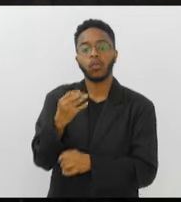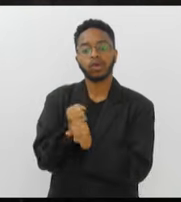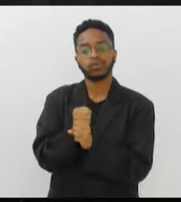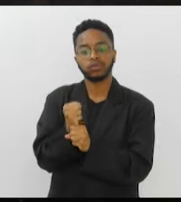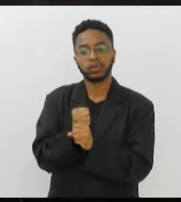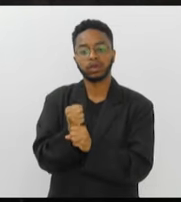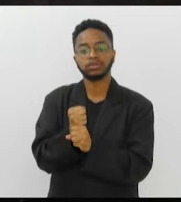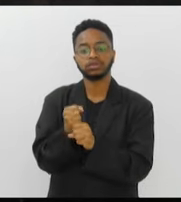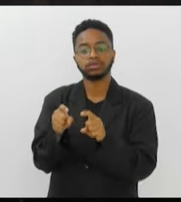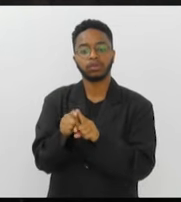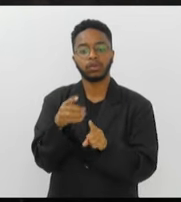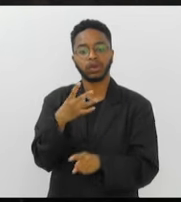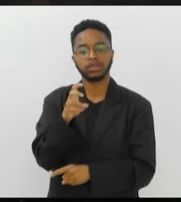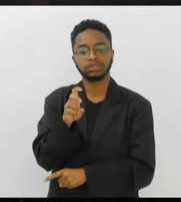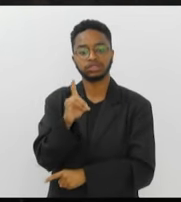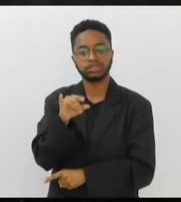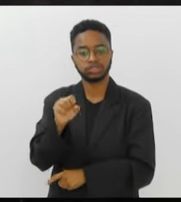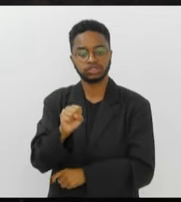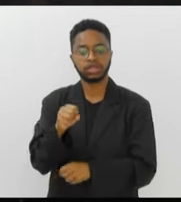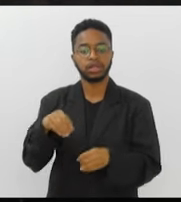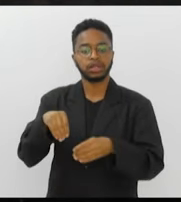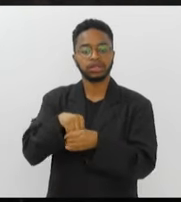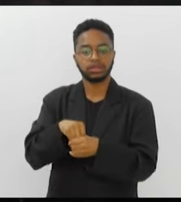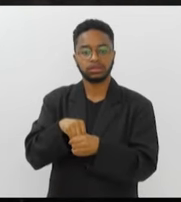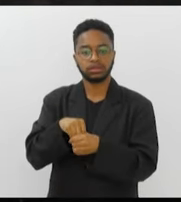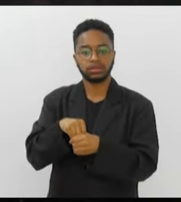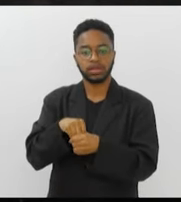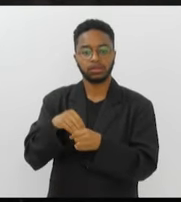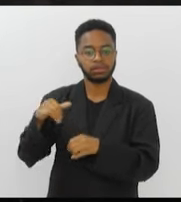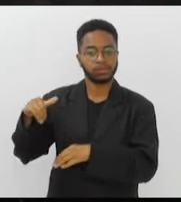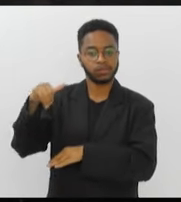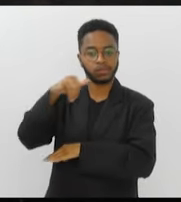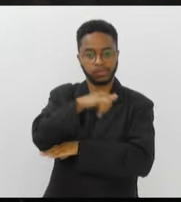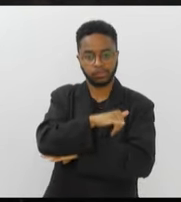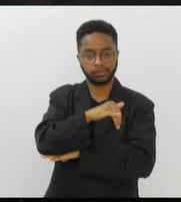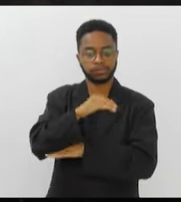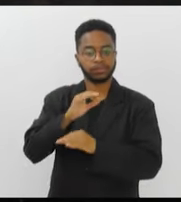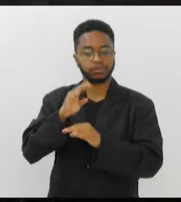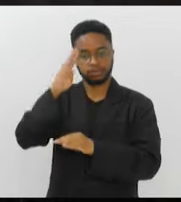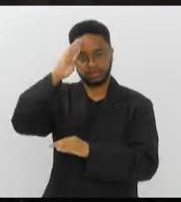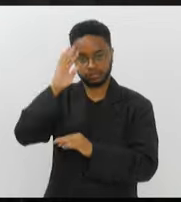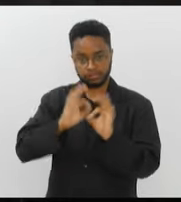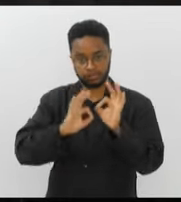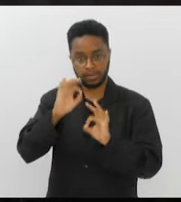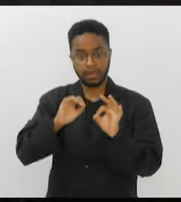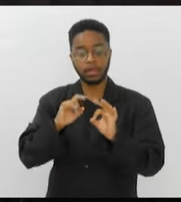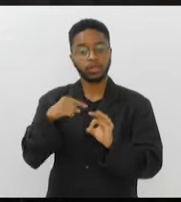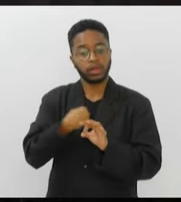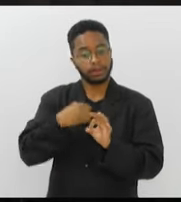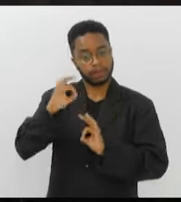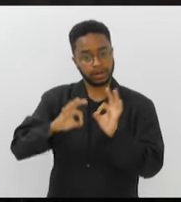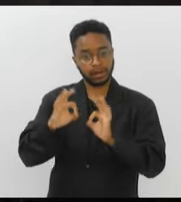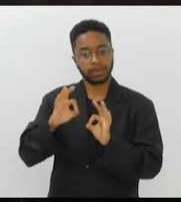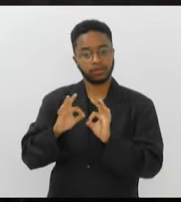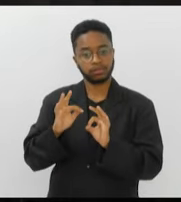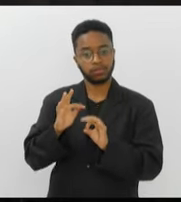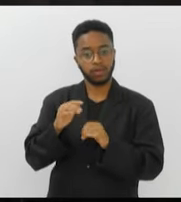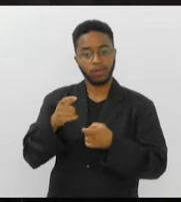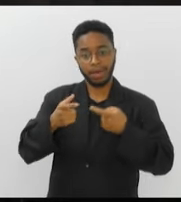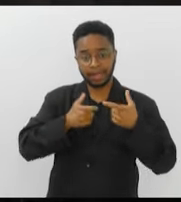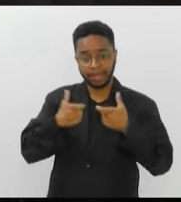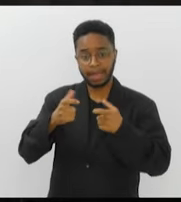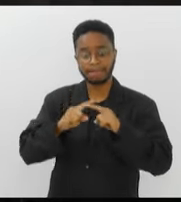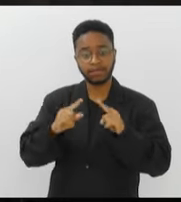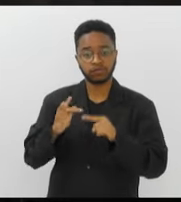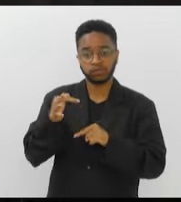e 45 dias na aeronáutica. E vou dizer para vocês que a gente se prepara para uma guerra que nunca vai existir. Vai existir, sim. Se a gente